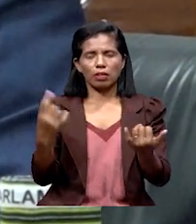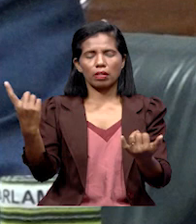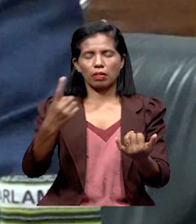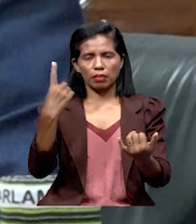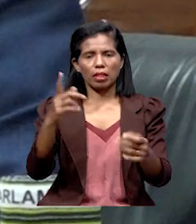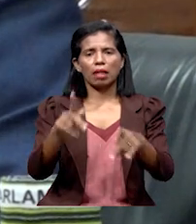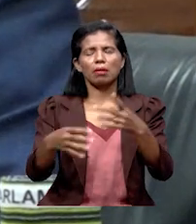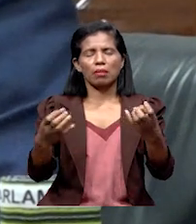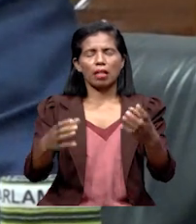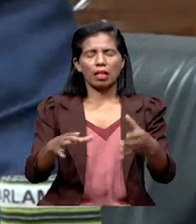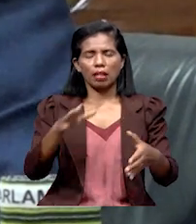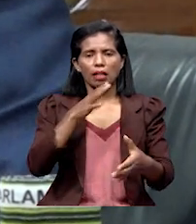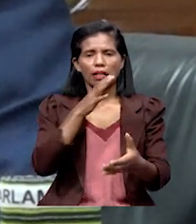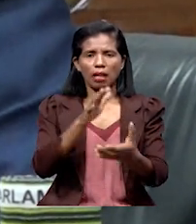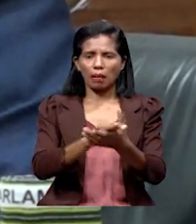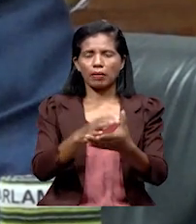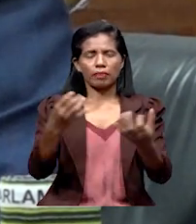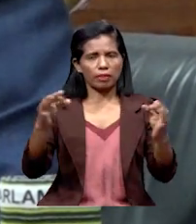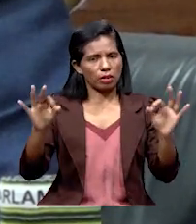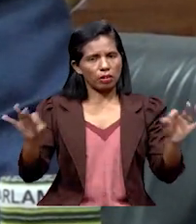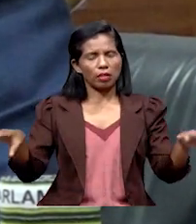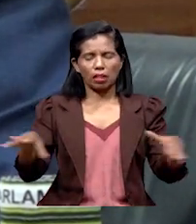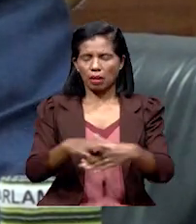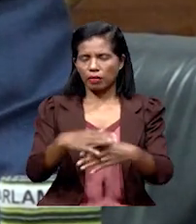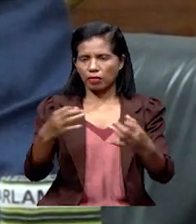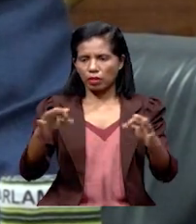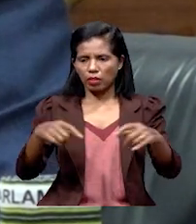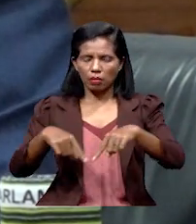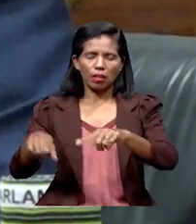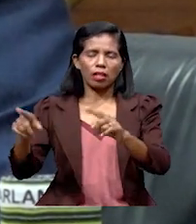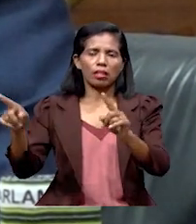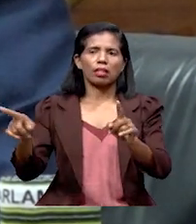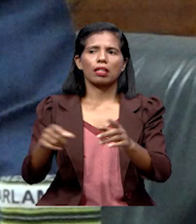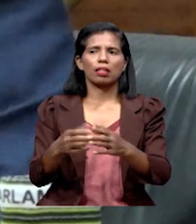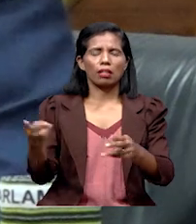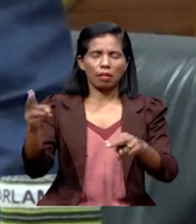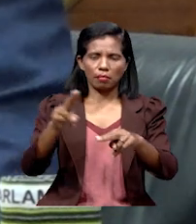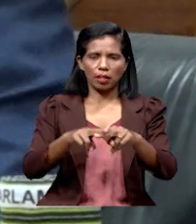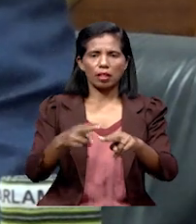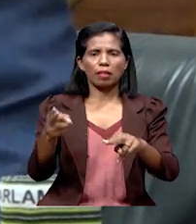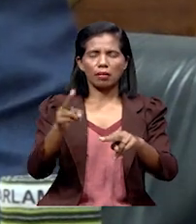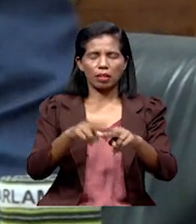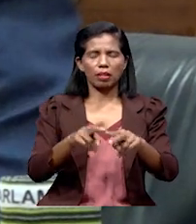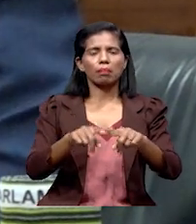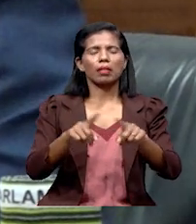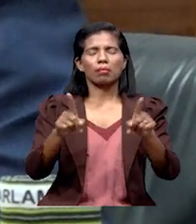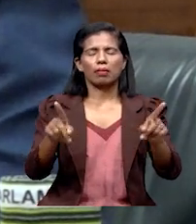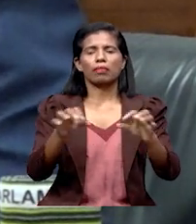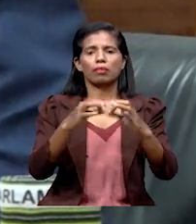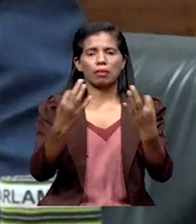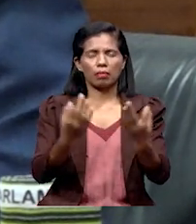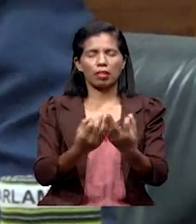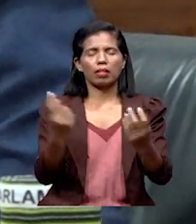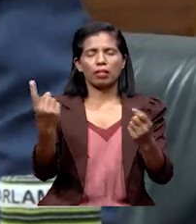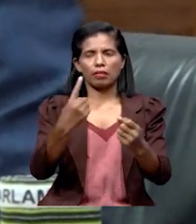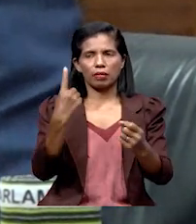liutiona i balu morisketa ki muristiona ham hamas umakain antang umakain amen tabab baik mai be fisa familia nafat ni ho elemento ne bemak